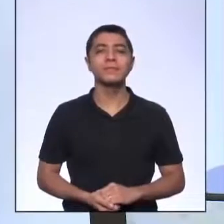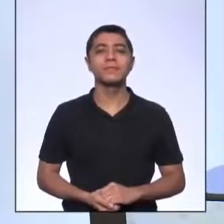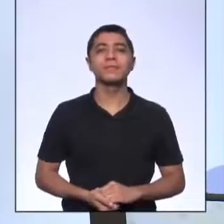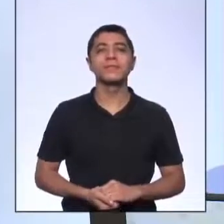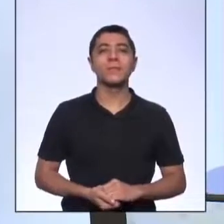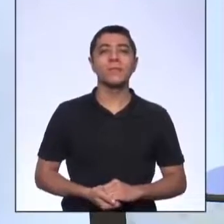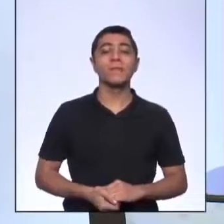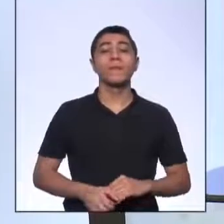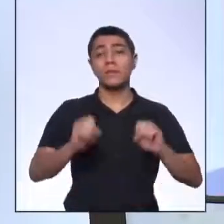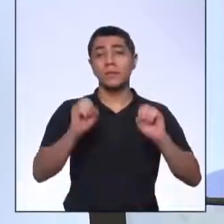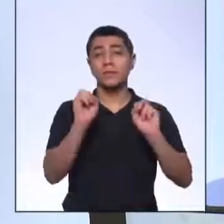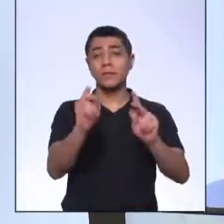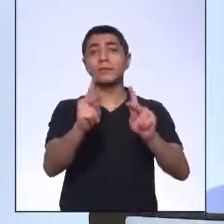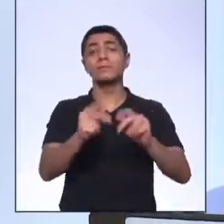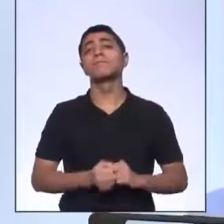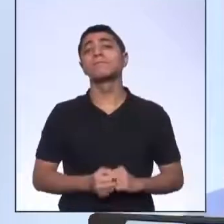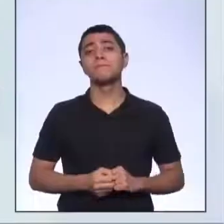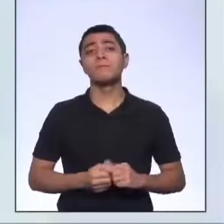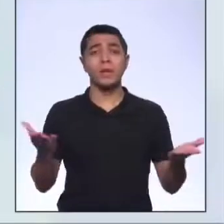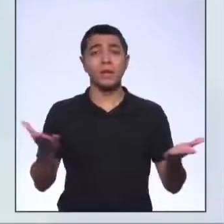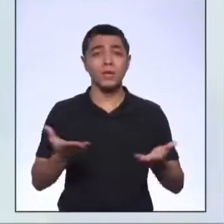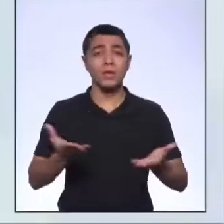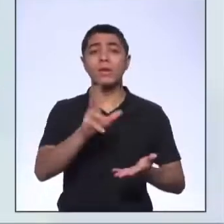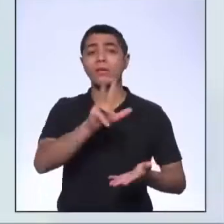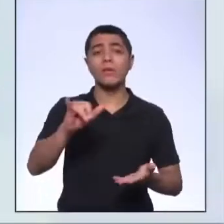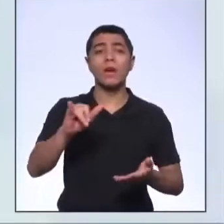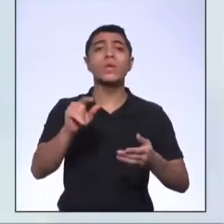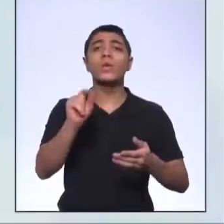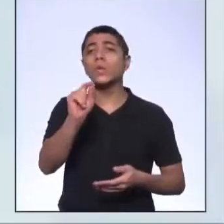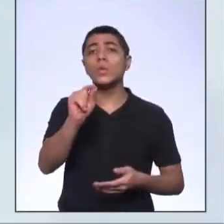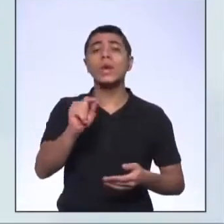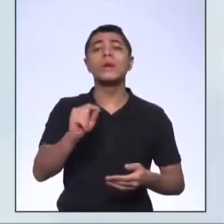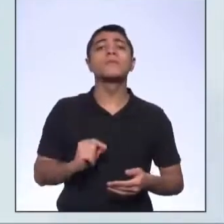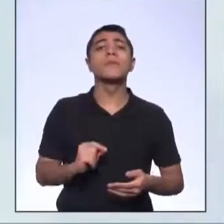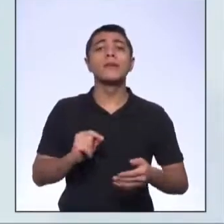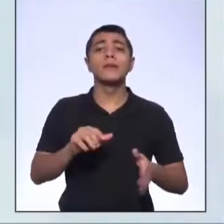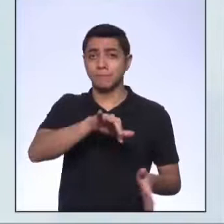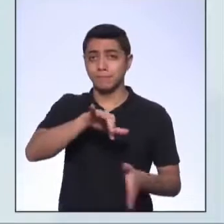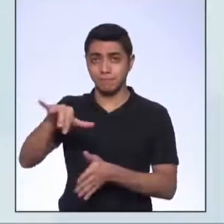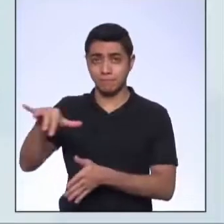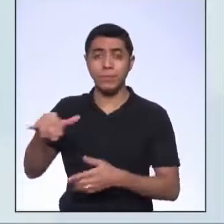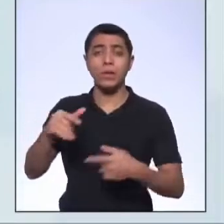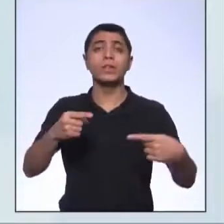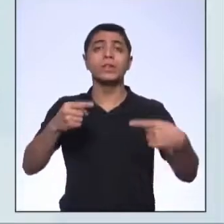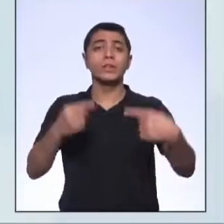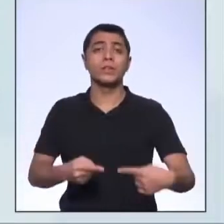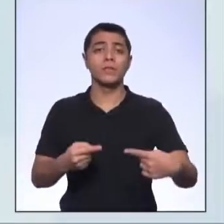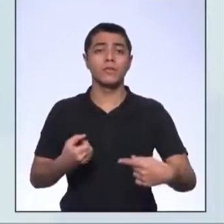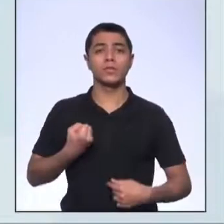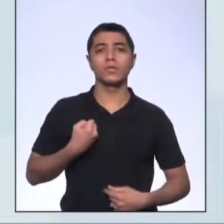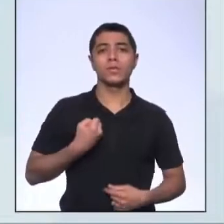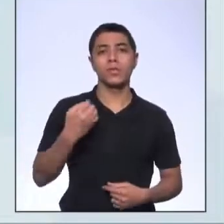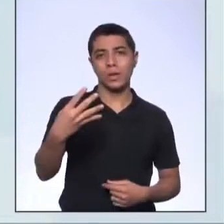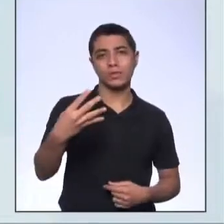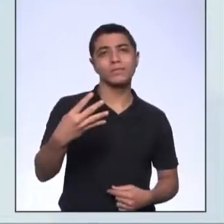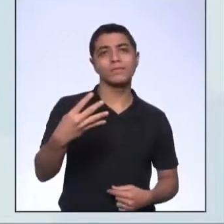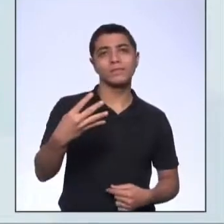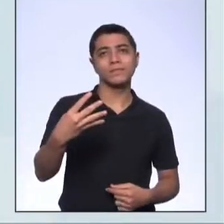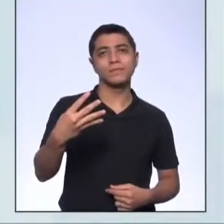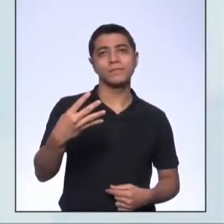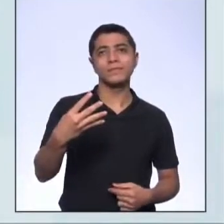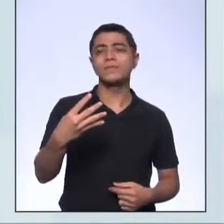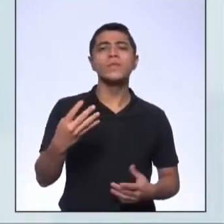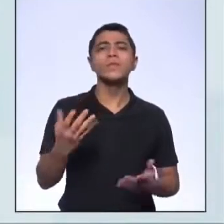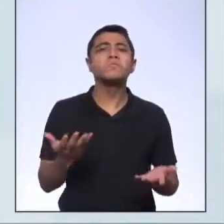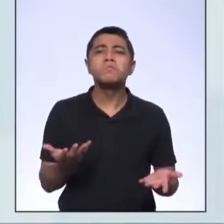gente olha só então nós vamos aí ainda no desafio quatro né que a quarta atividade que ela fala de hoje nós vamos